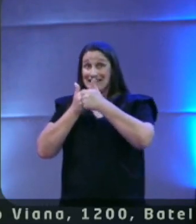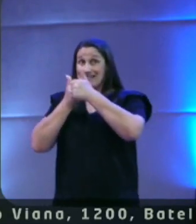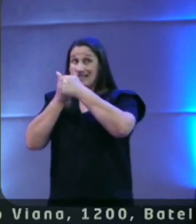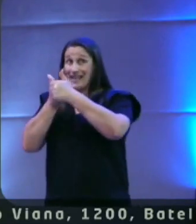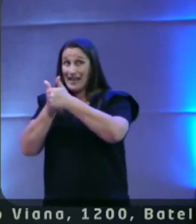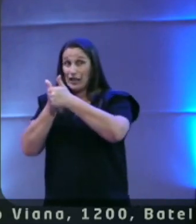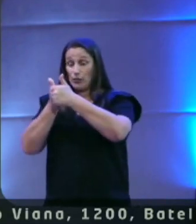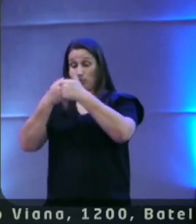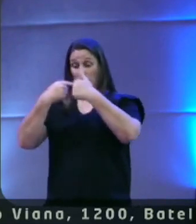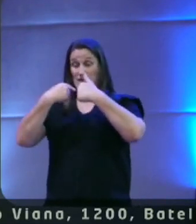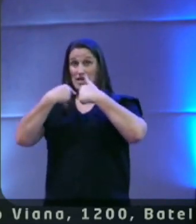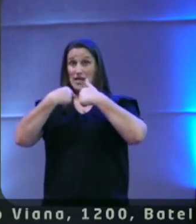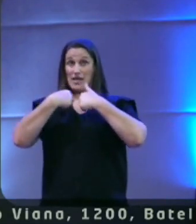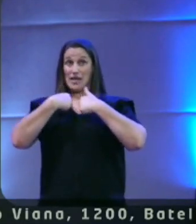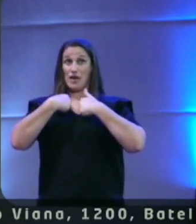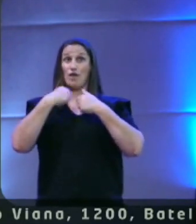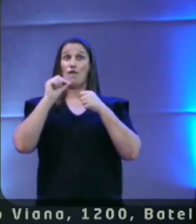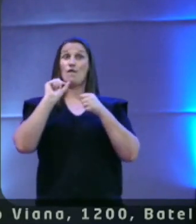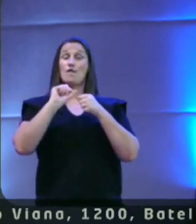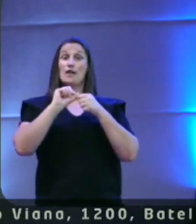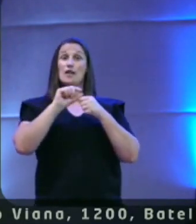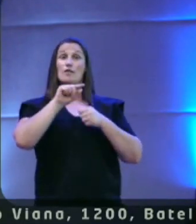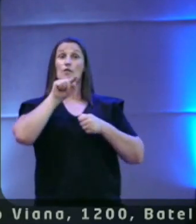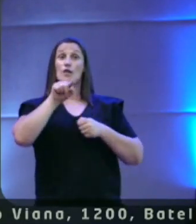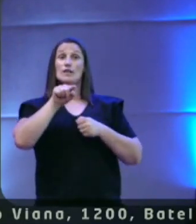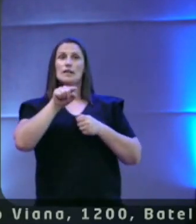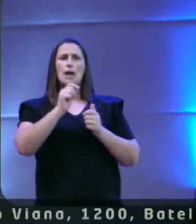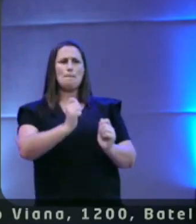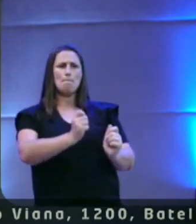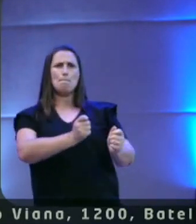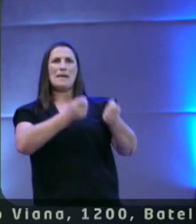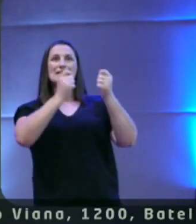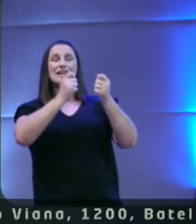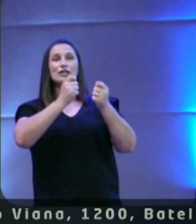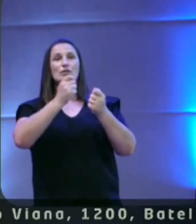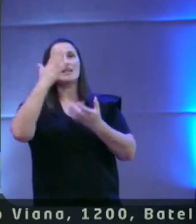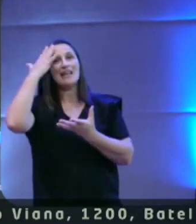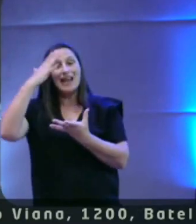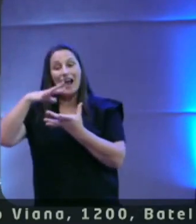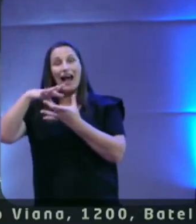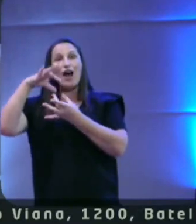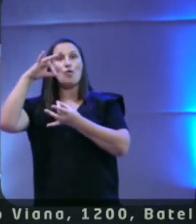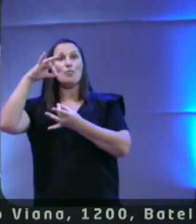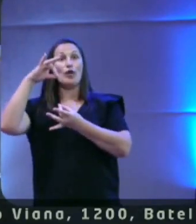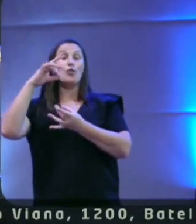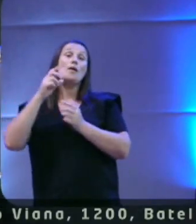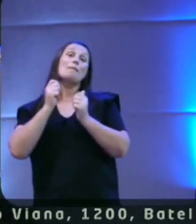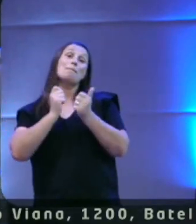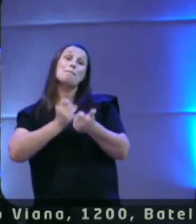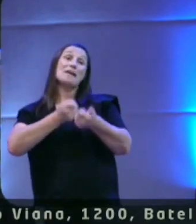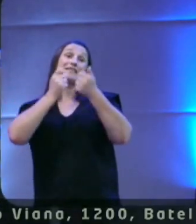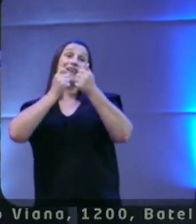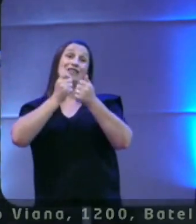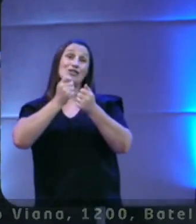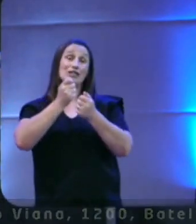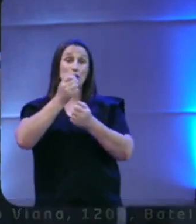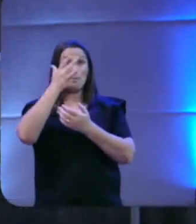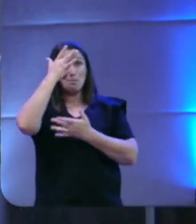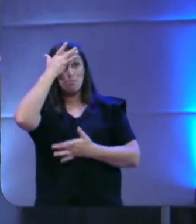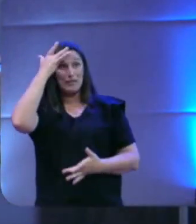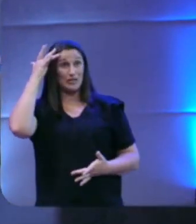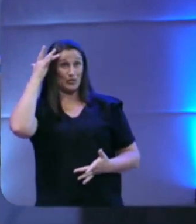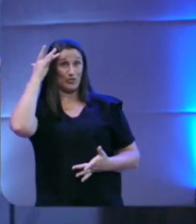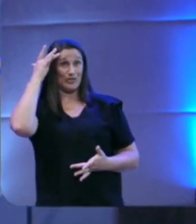farei de você pescadores de homens. Quantos aqui essa manhã podem testemunhar que Jesus já transformou a sua